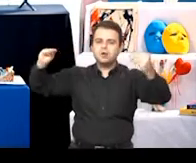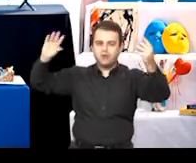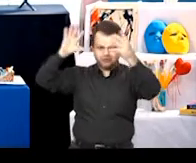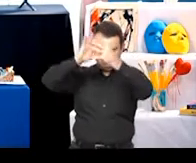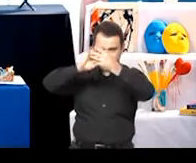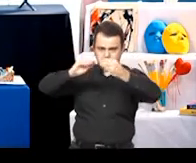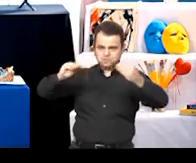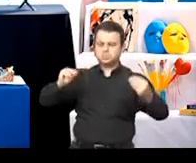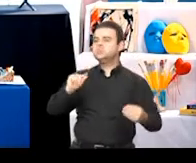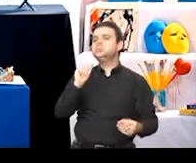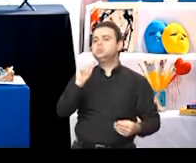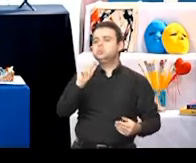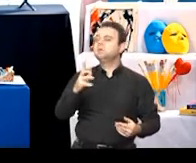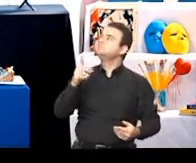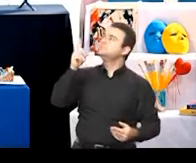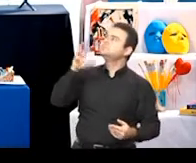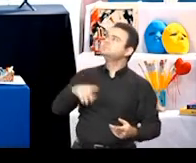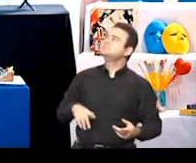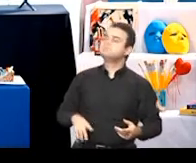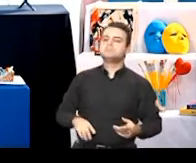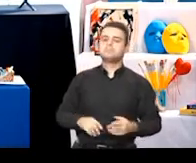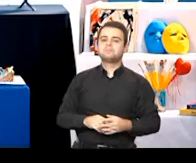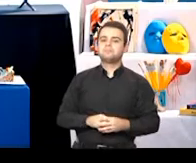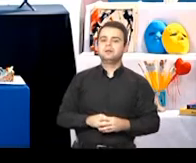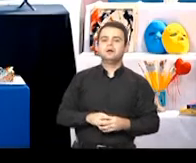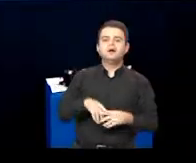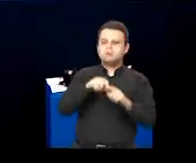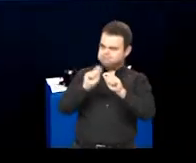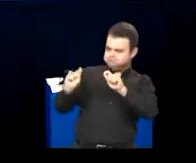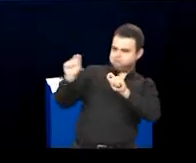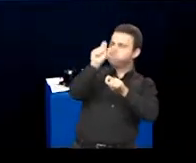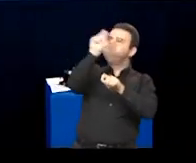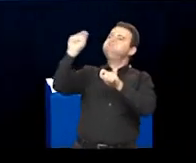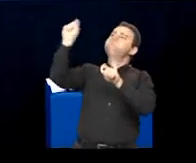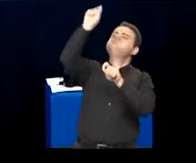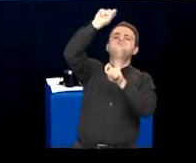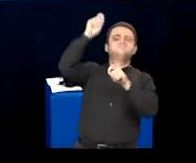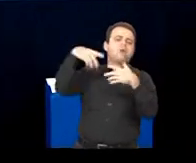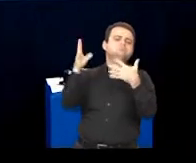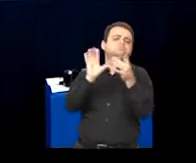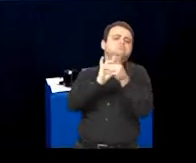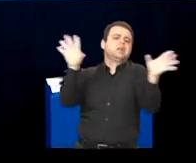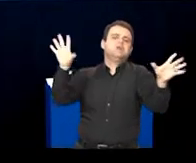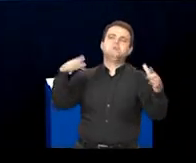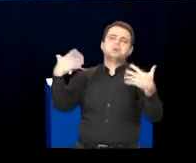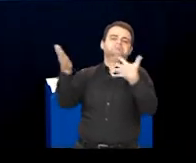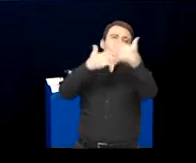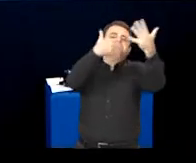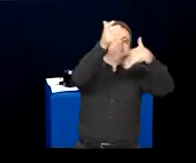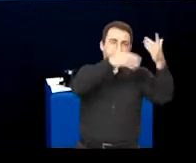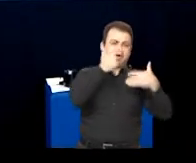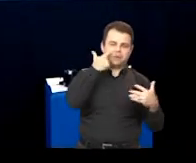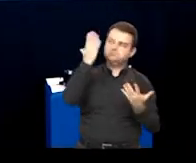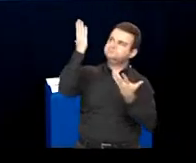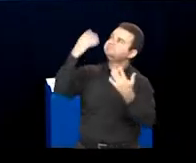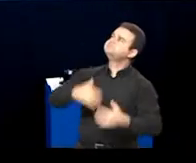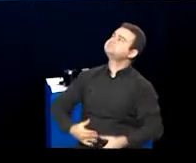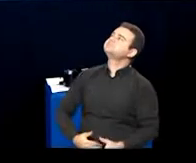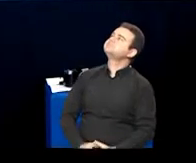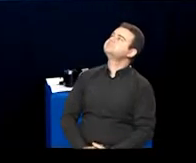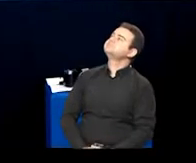abstrata. Eu vou trabalhar com uma linha contínua, criando formas aleatórias.